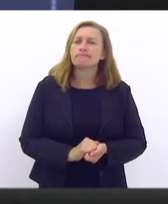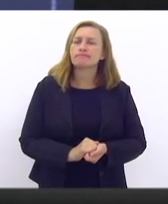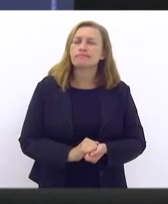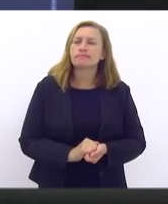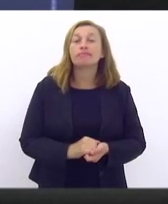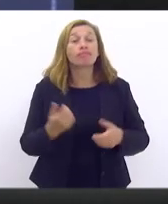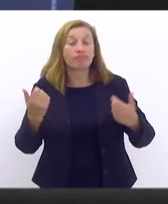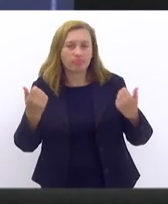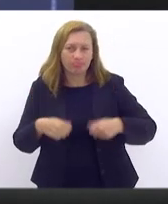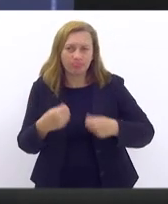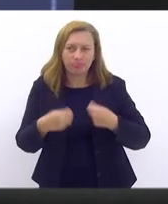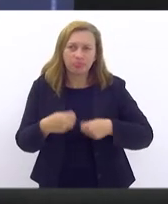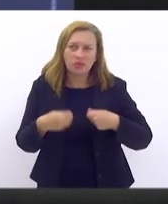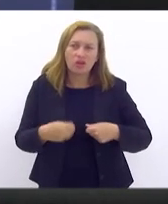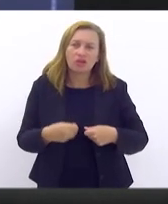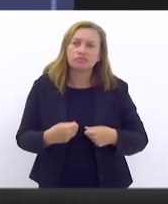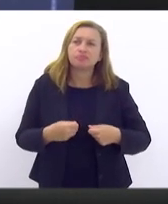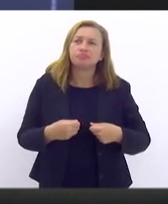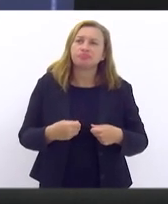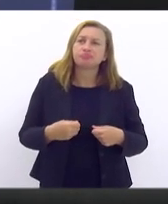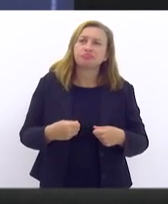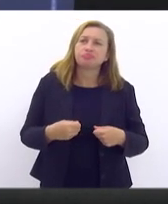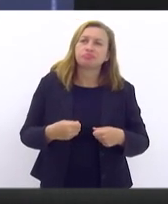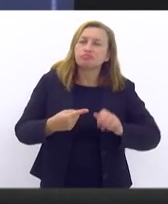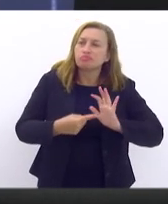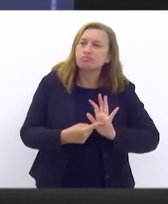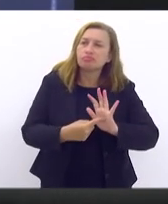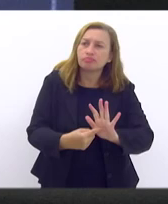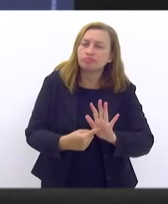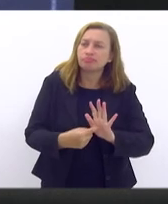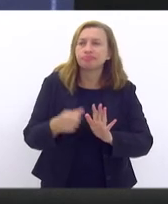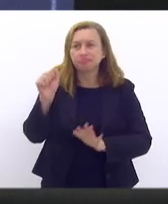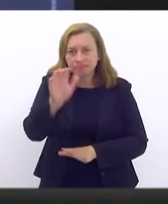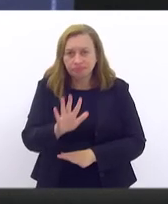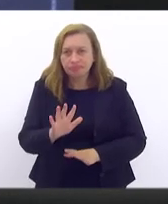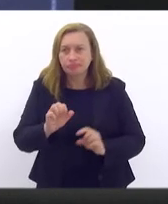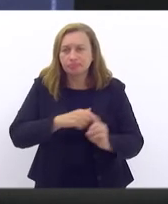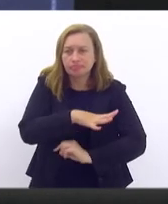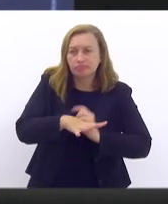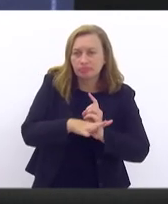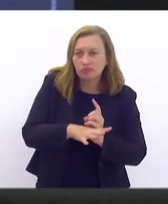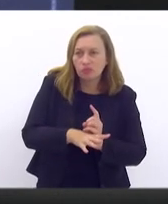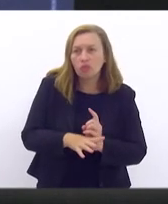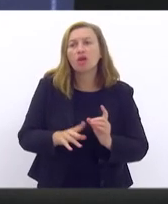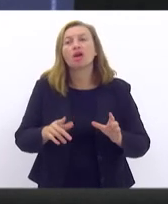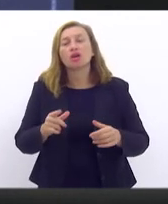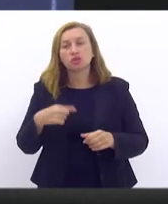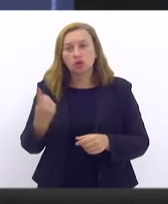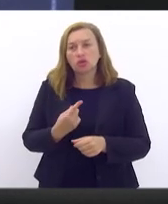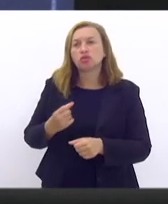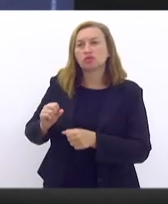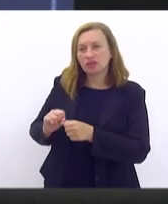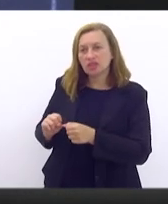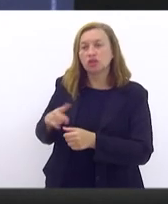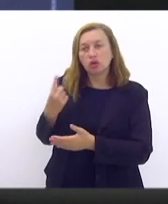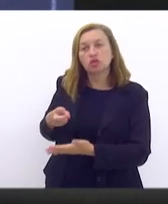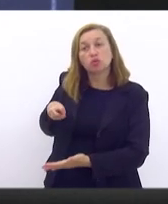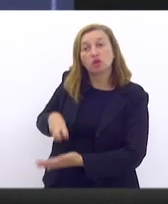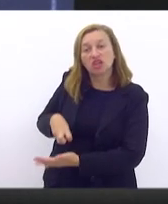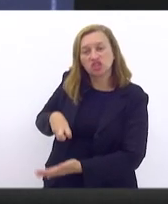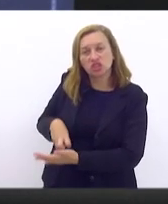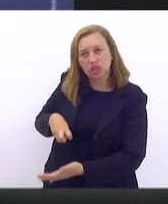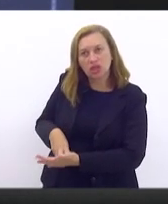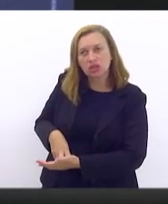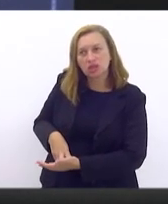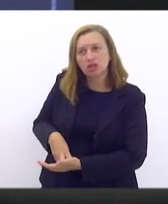a necessidade até mesmo de mostrar para a sociedade que, olha, algo está sendo feito, nós estamos punindo, nós estamos